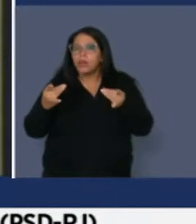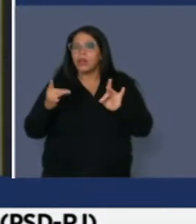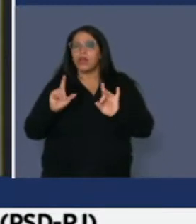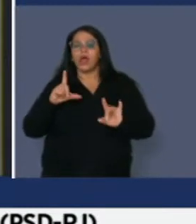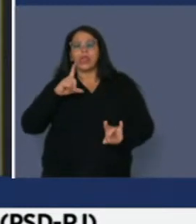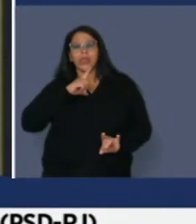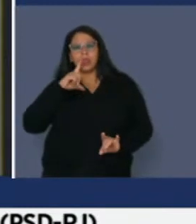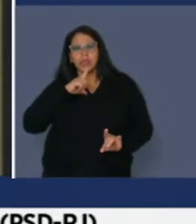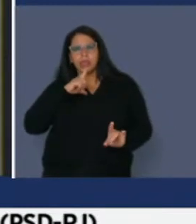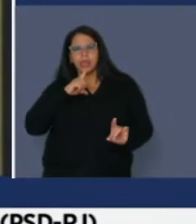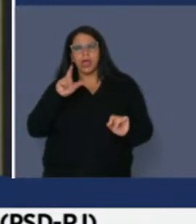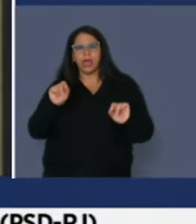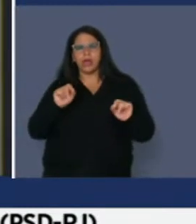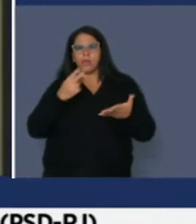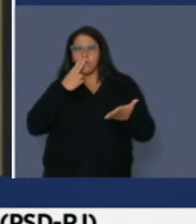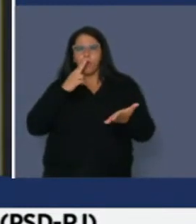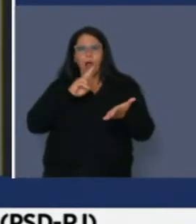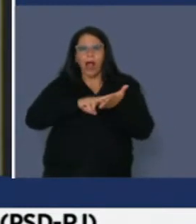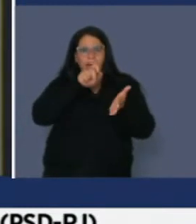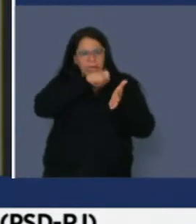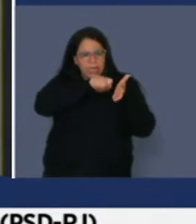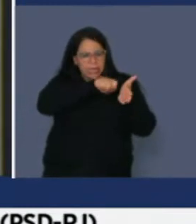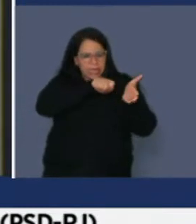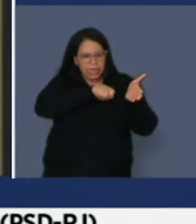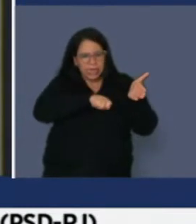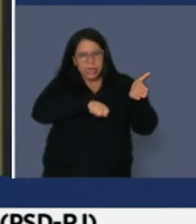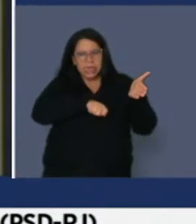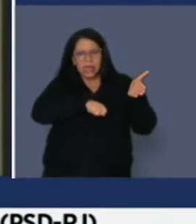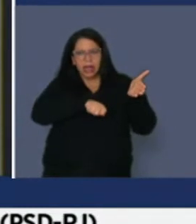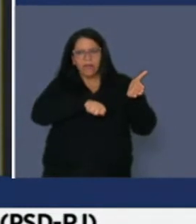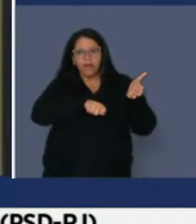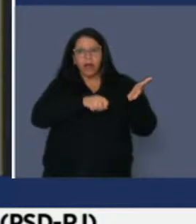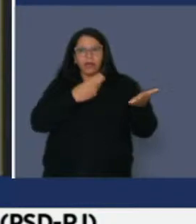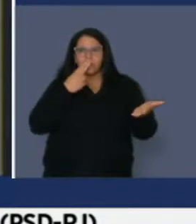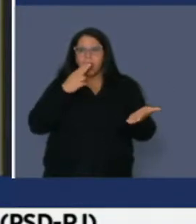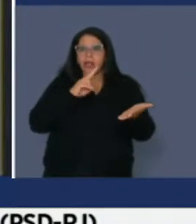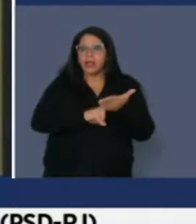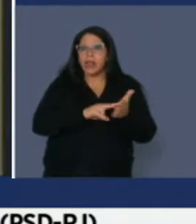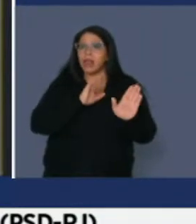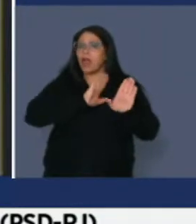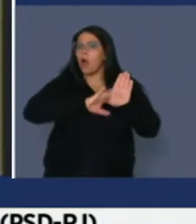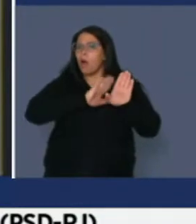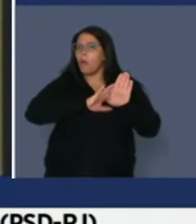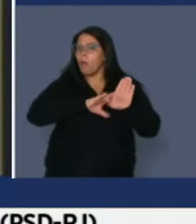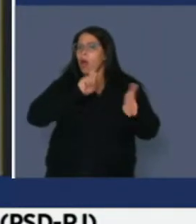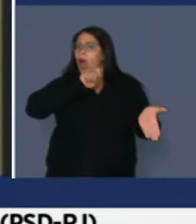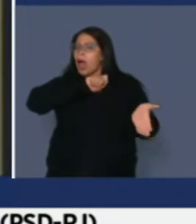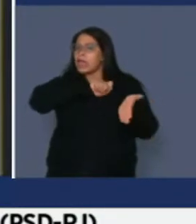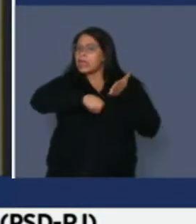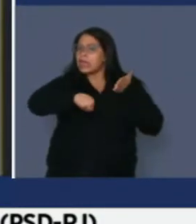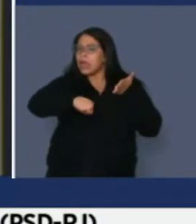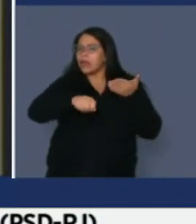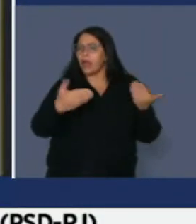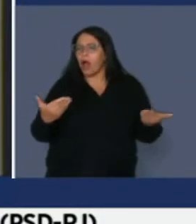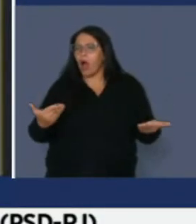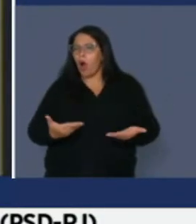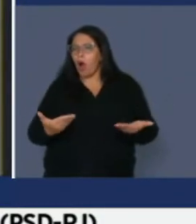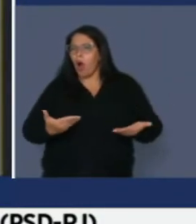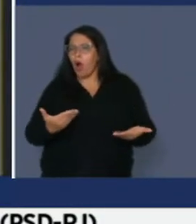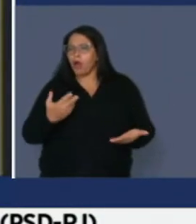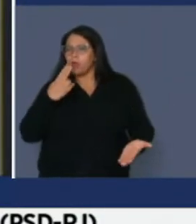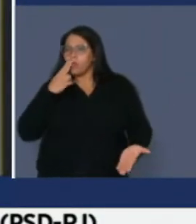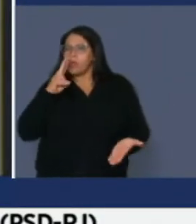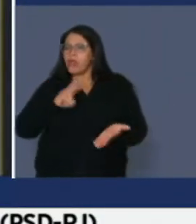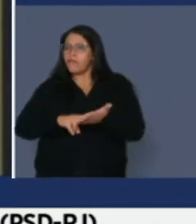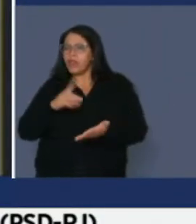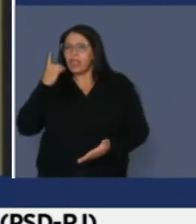Existe uma carta escrita que supostamente foi assinada por mim. Carta essa que hoje a minha defesa